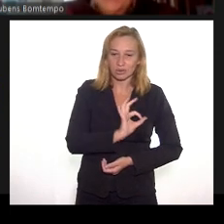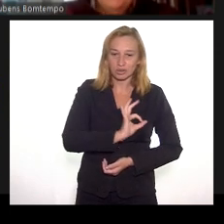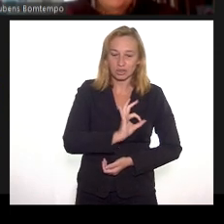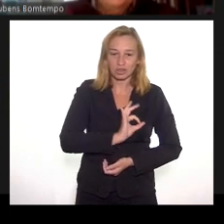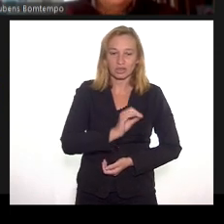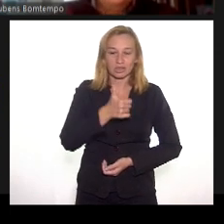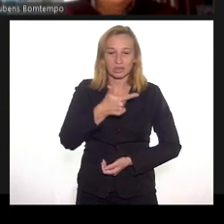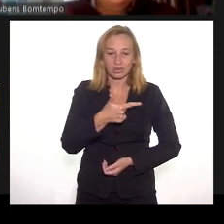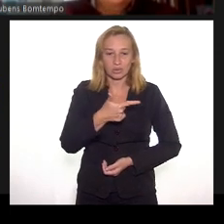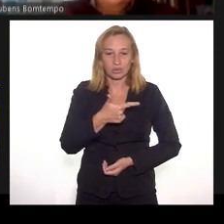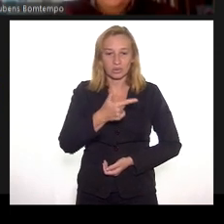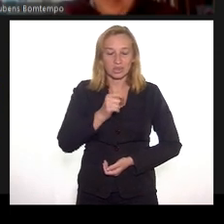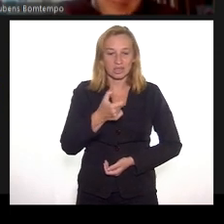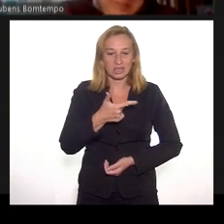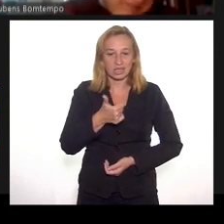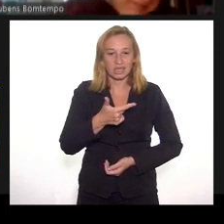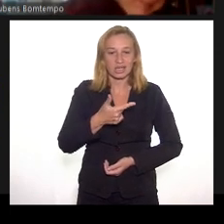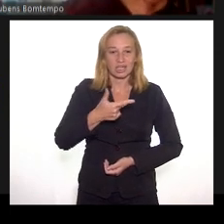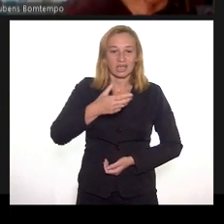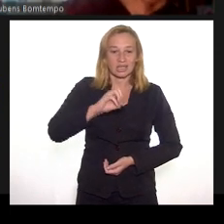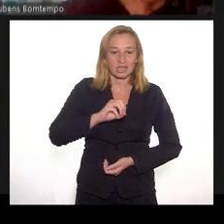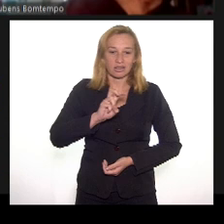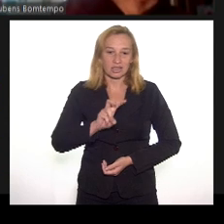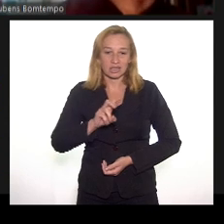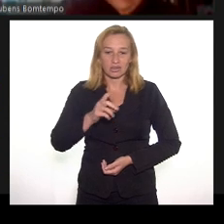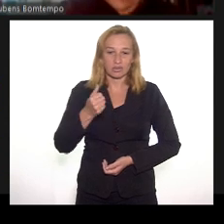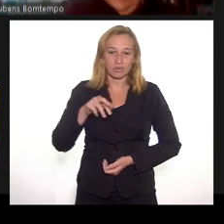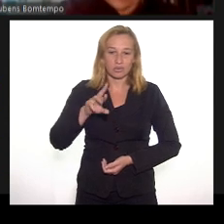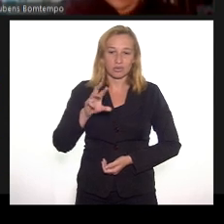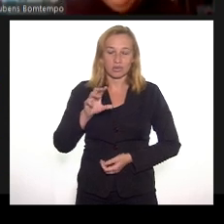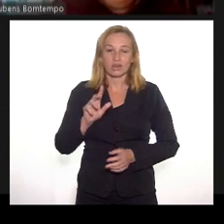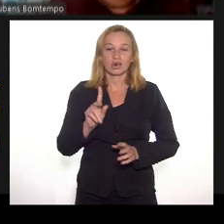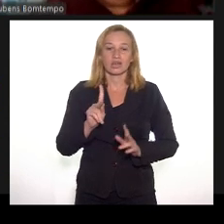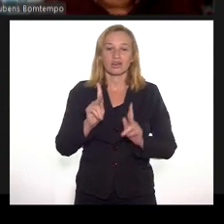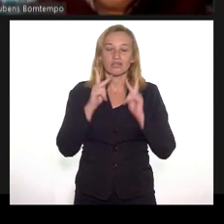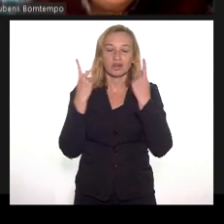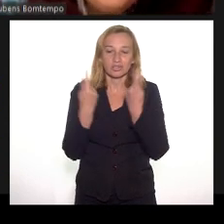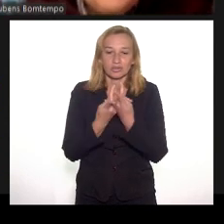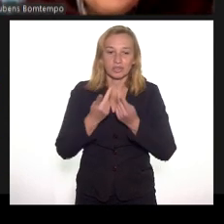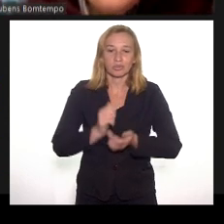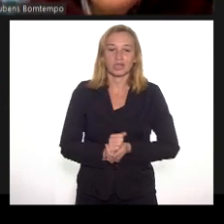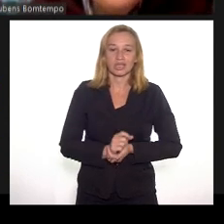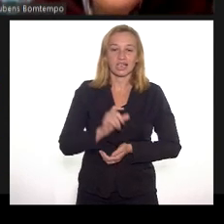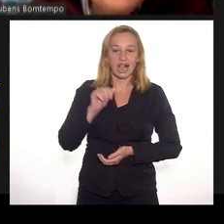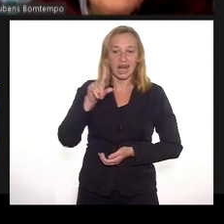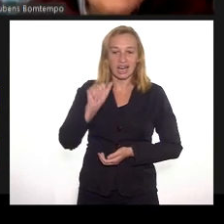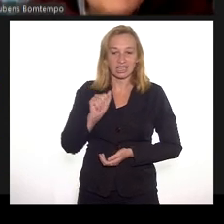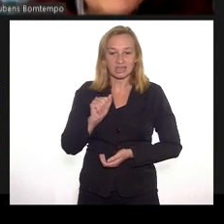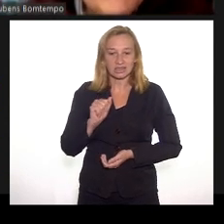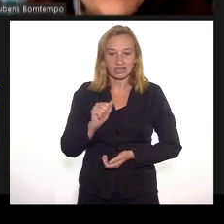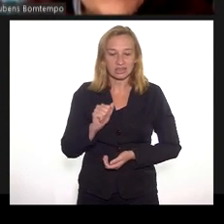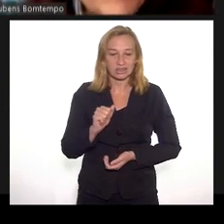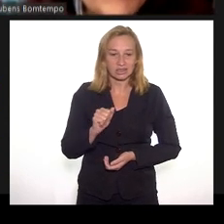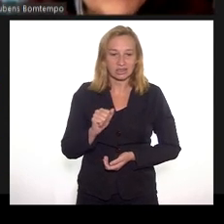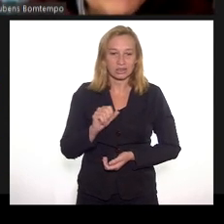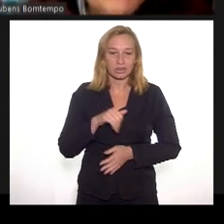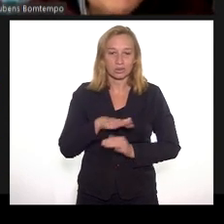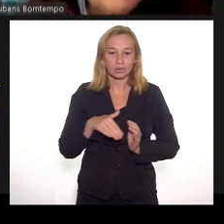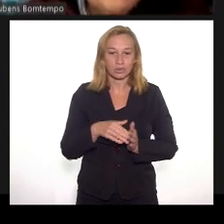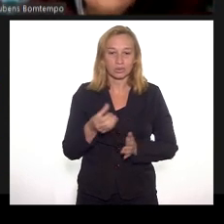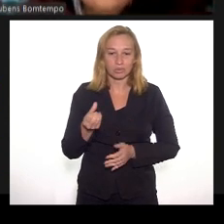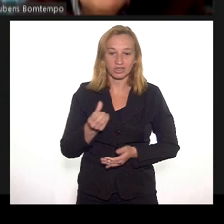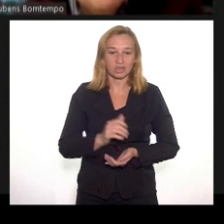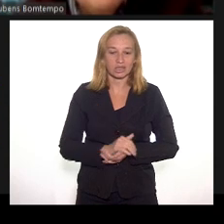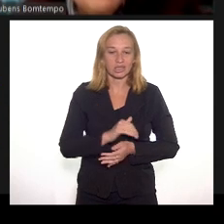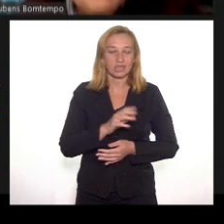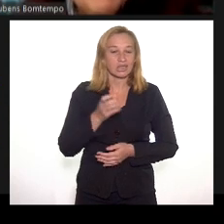e 1205, Vandro Família. Ok? Alana Passos, 1206.